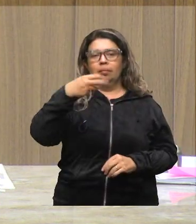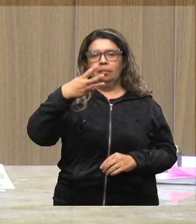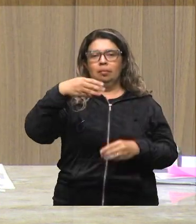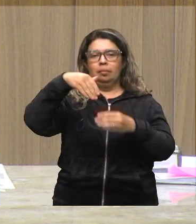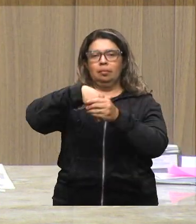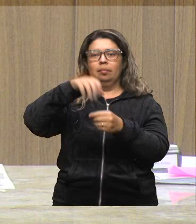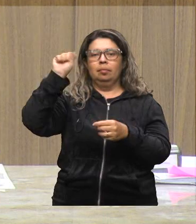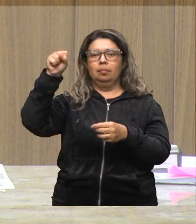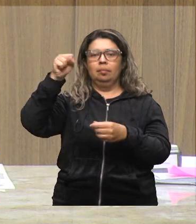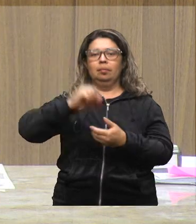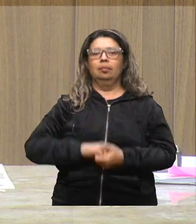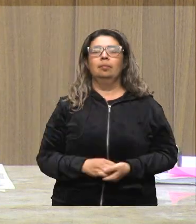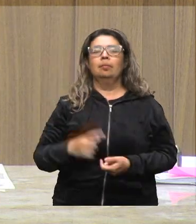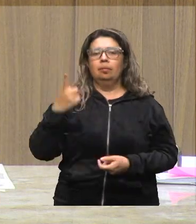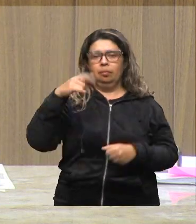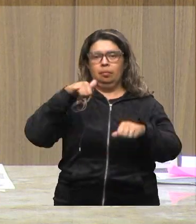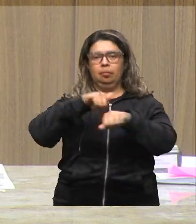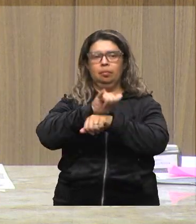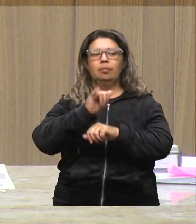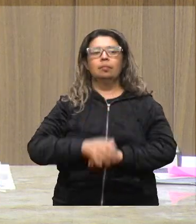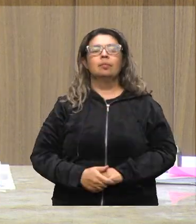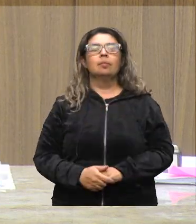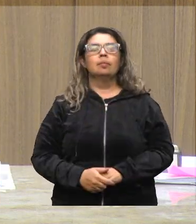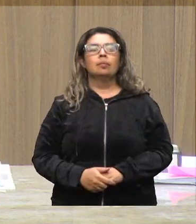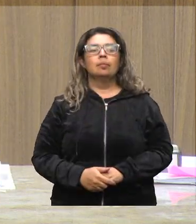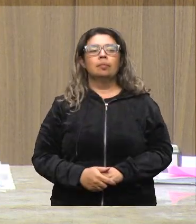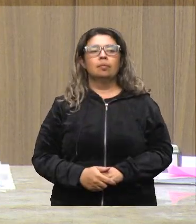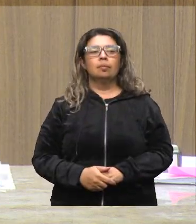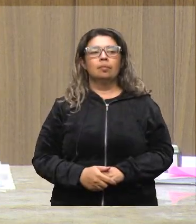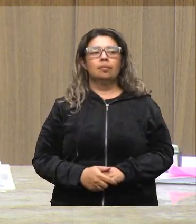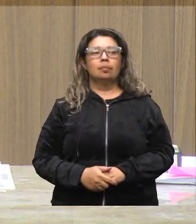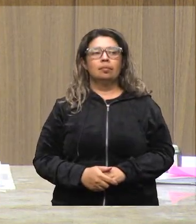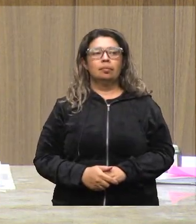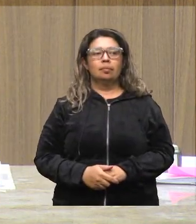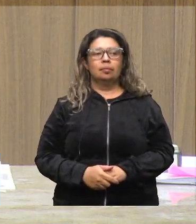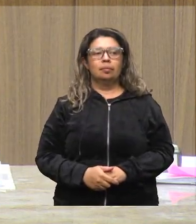votos favoráveis e uma ausência.